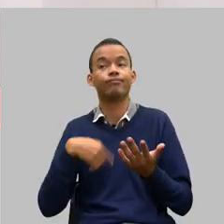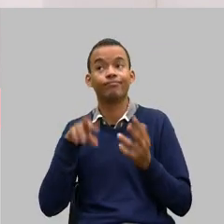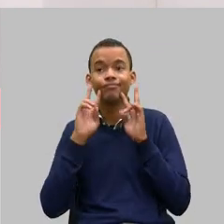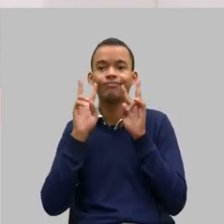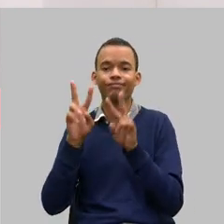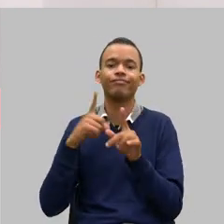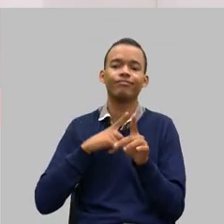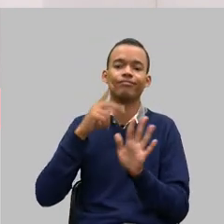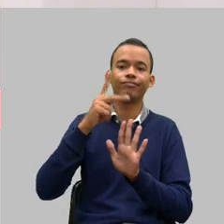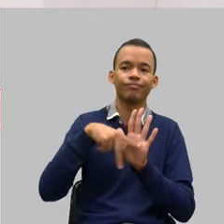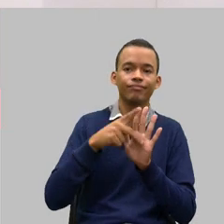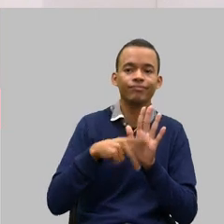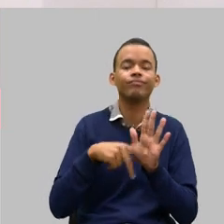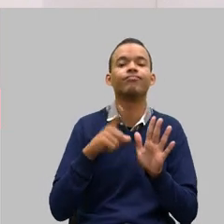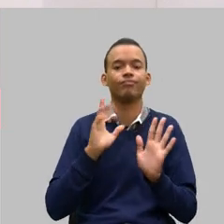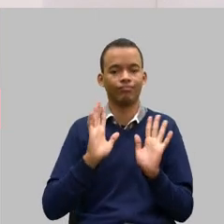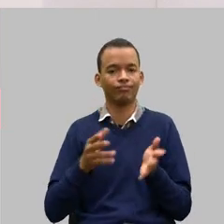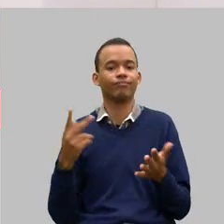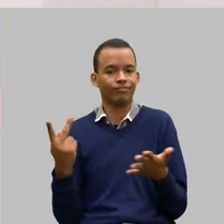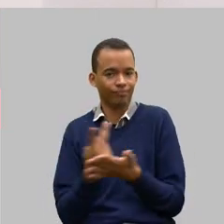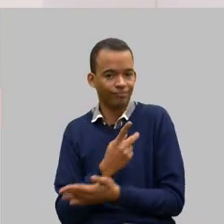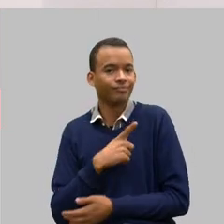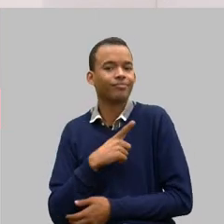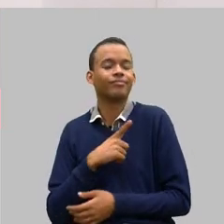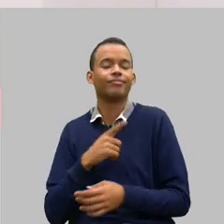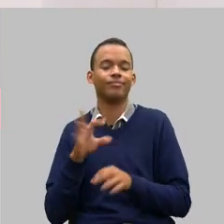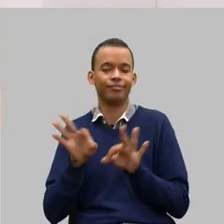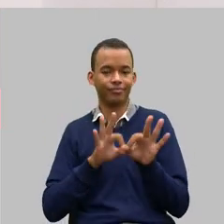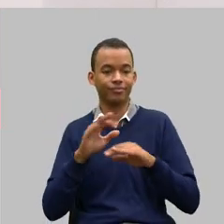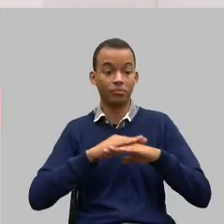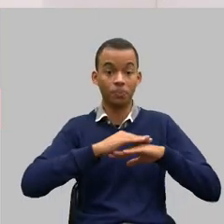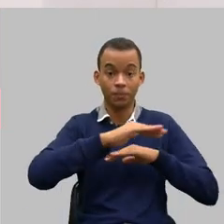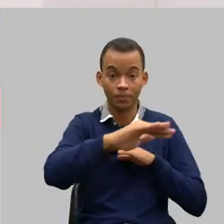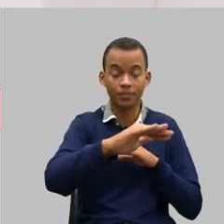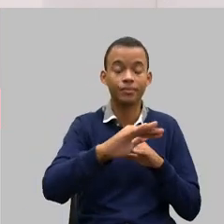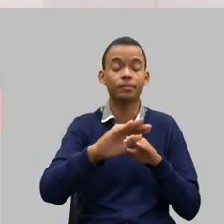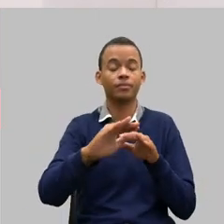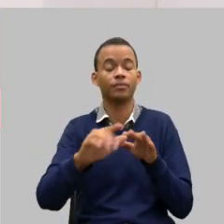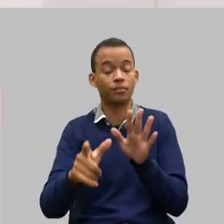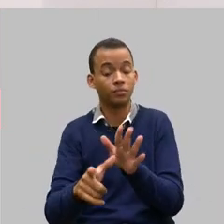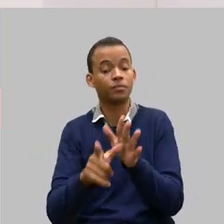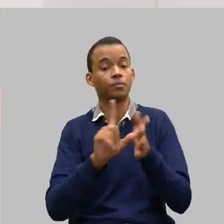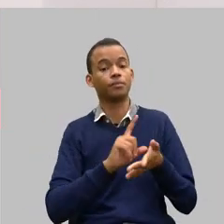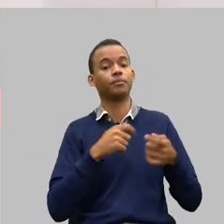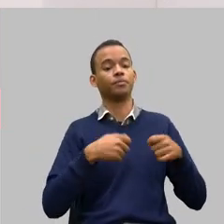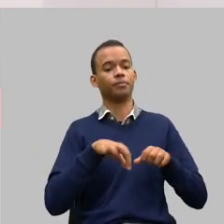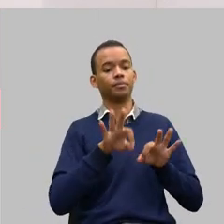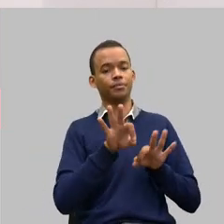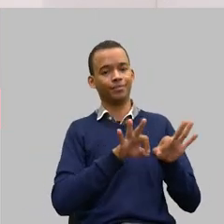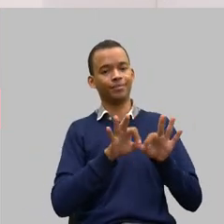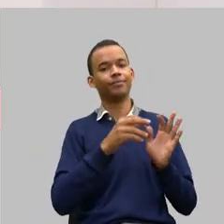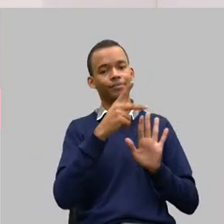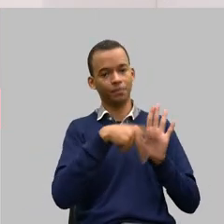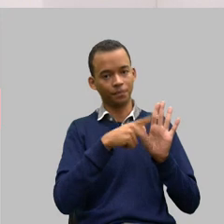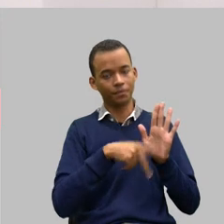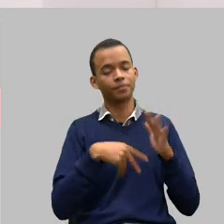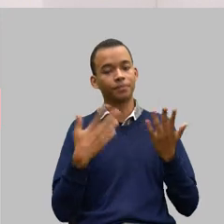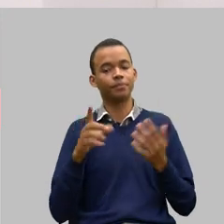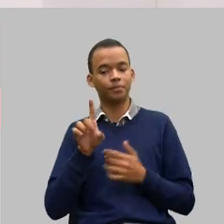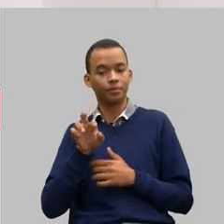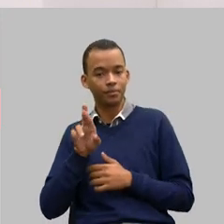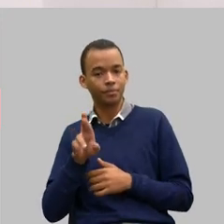projetos acontecendo porque para que chegue o pavimentação a gente precisa realmente dos projetos EA ser infre o Dr tem